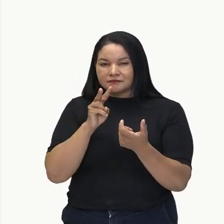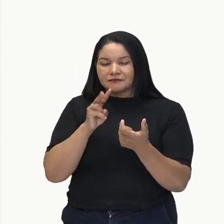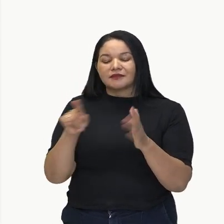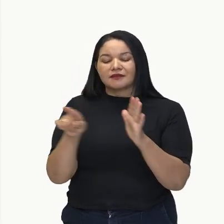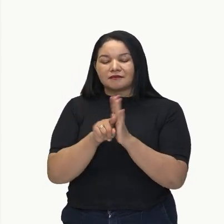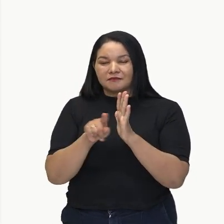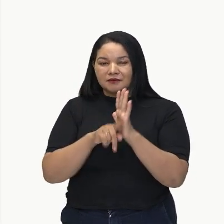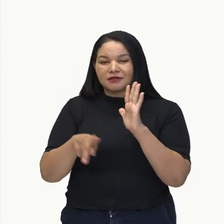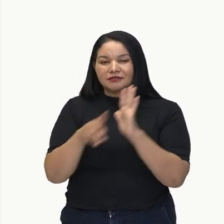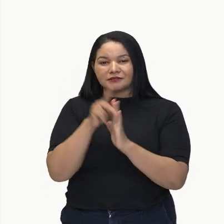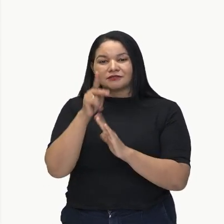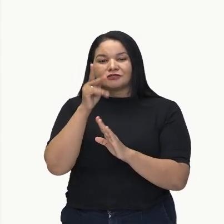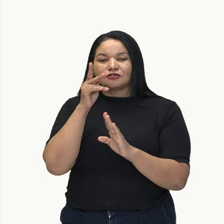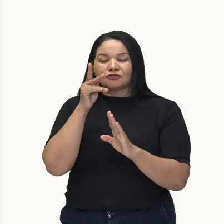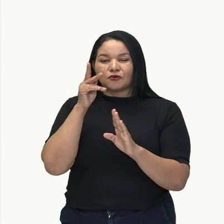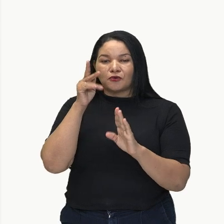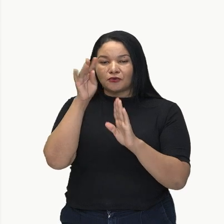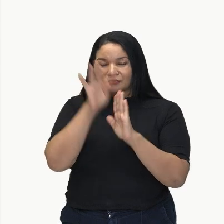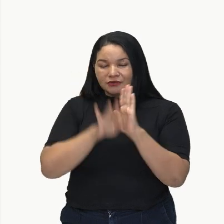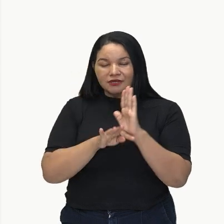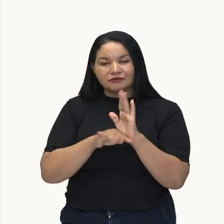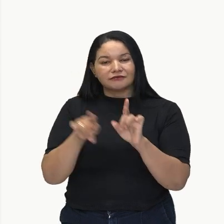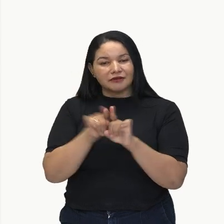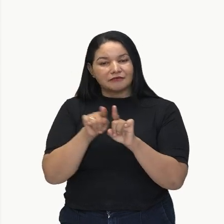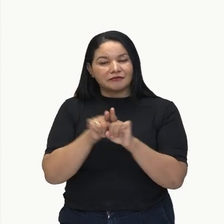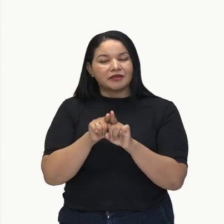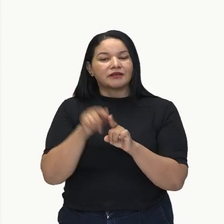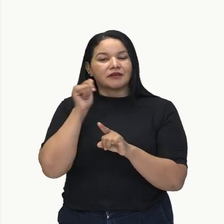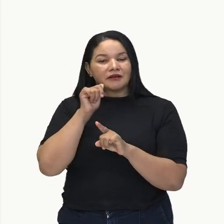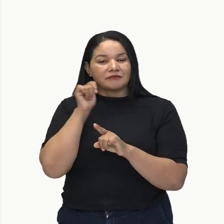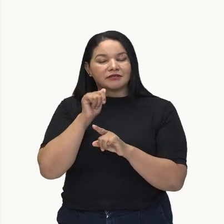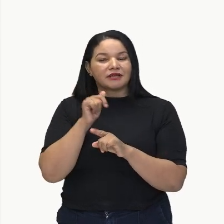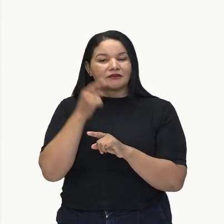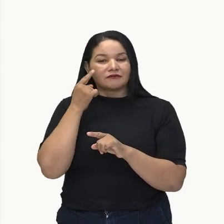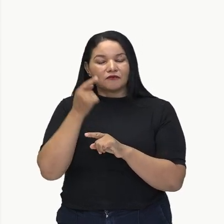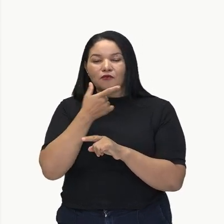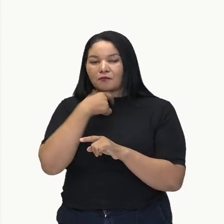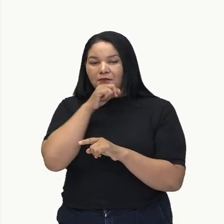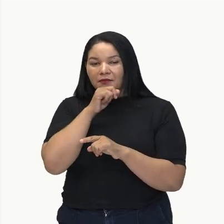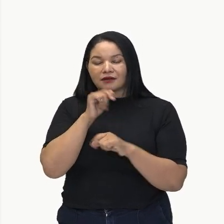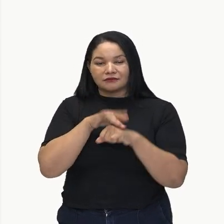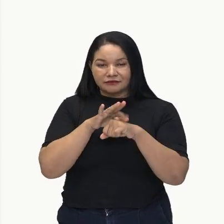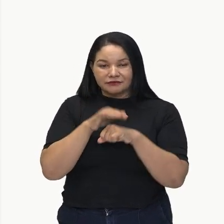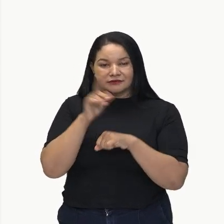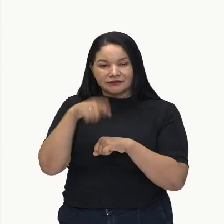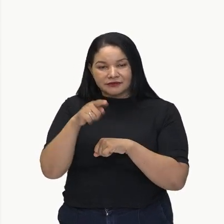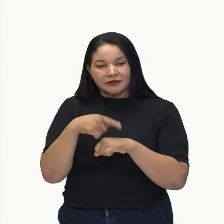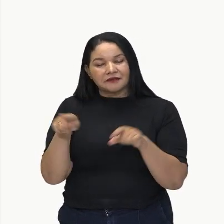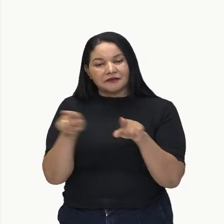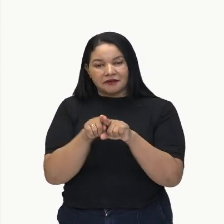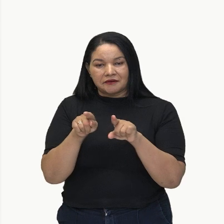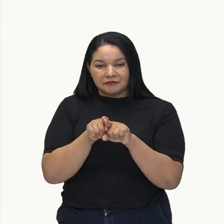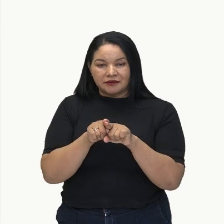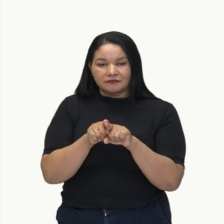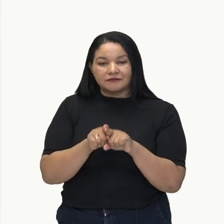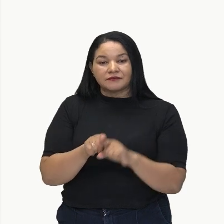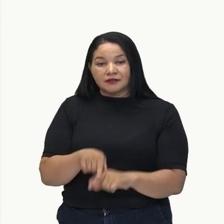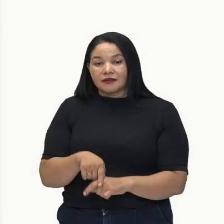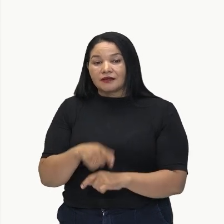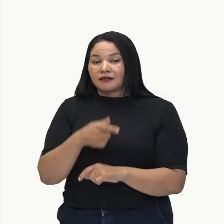do papai, né? Da nossa personagem que estava doente. Terapia no